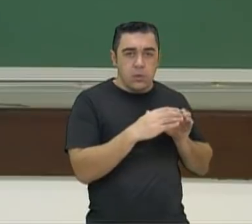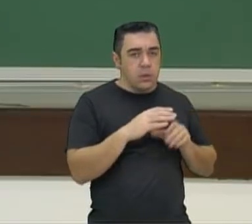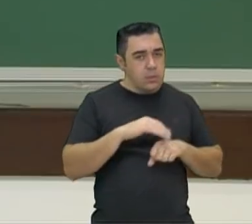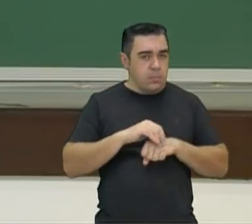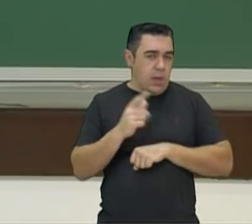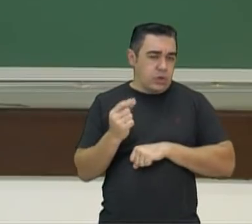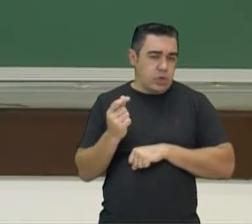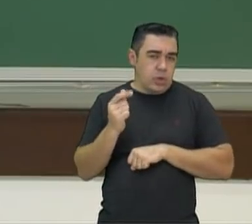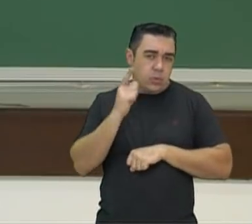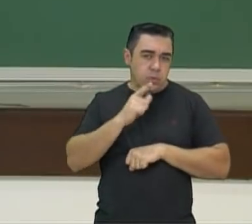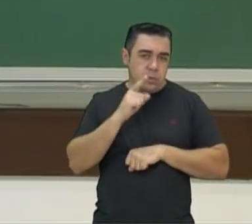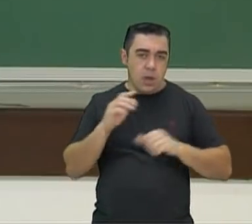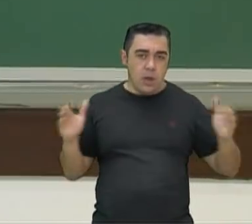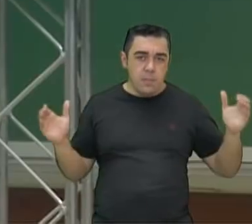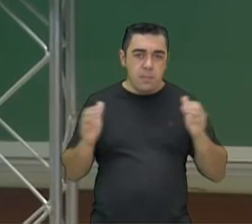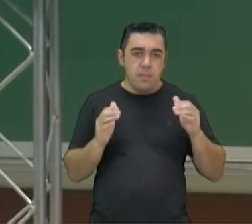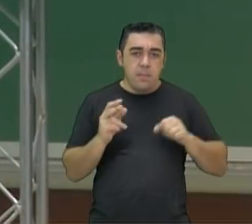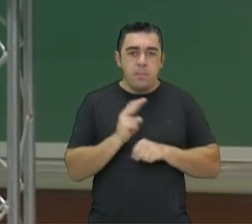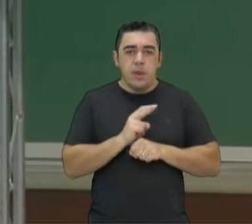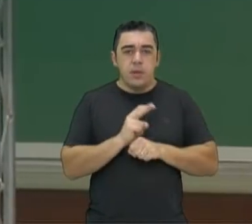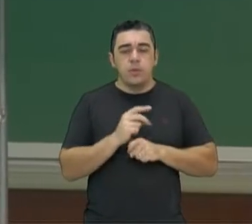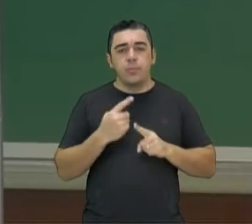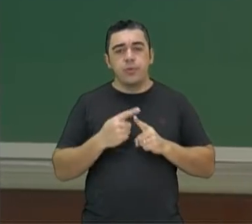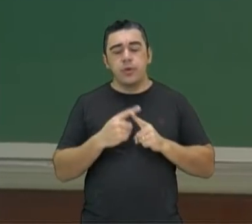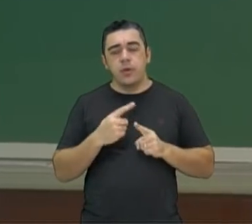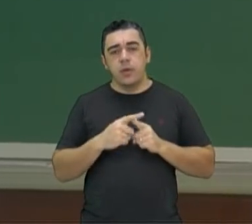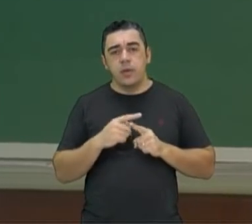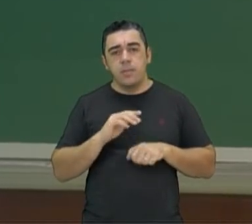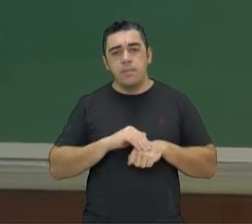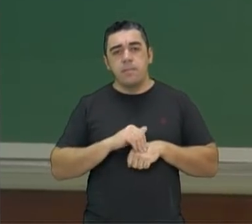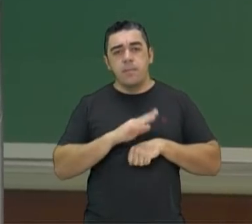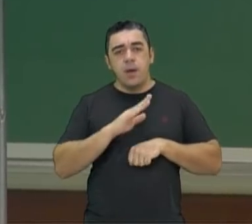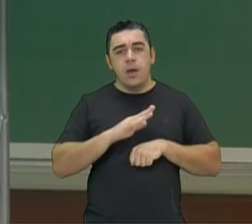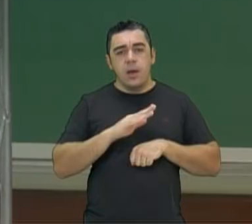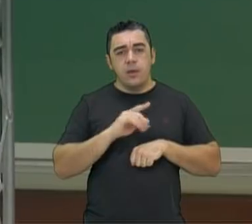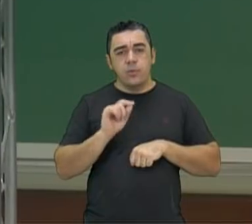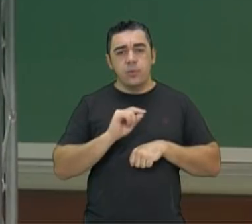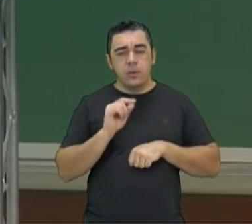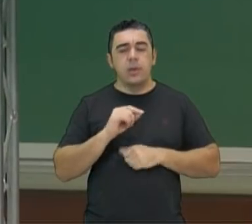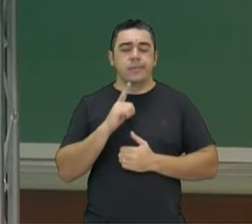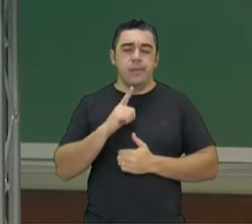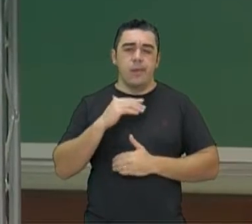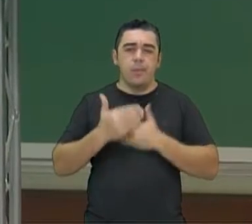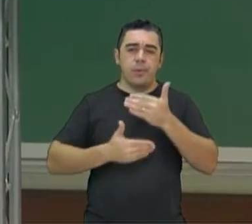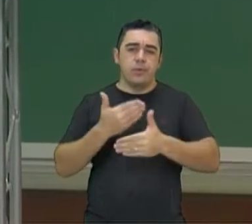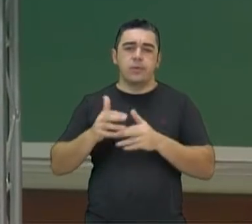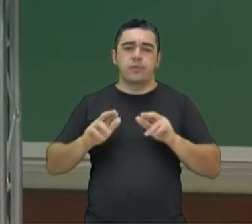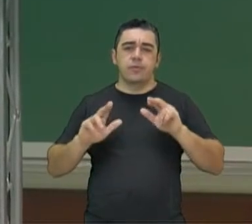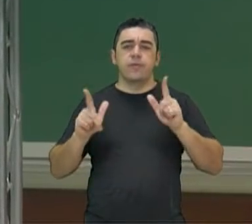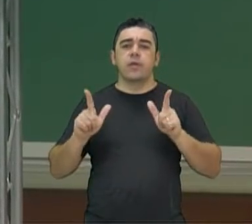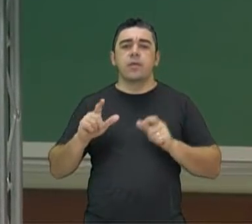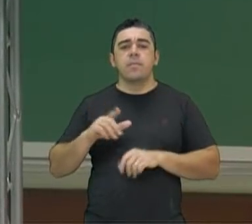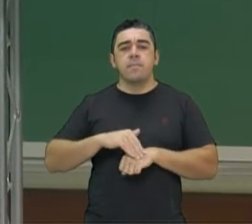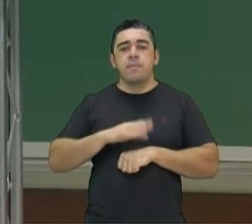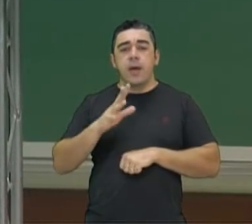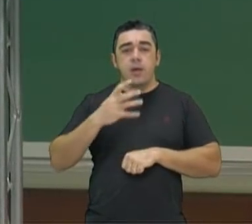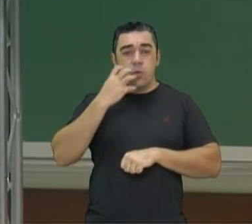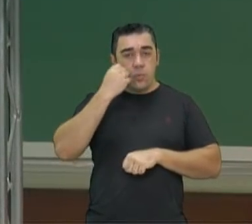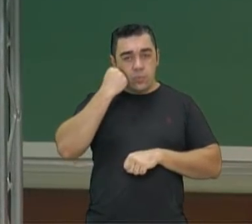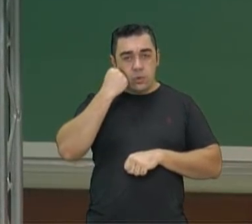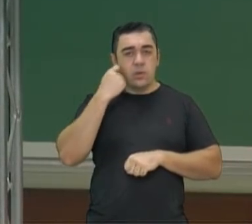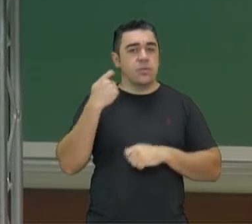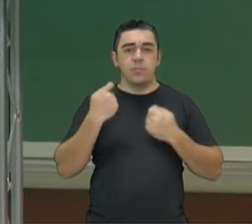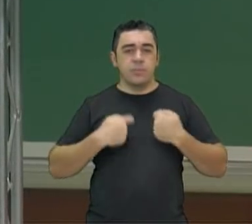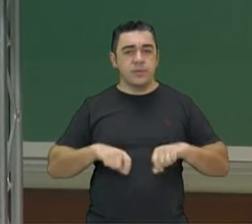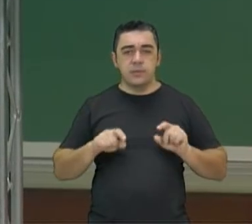sob confinamento. Mas por quê, professor? Ora, porque aí você tem um processo de maior lucratividade. O gado não